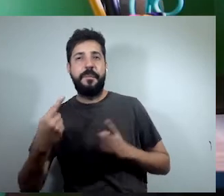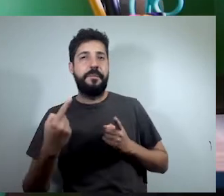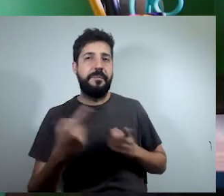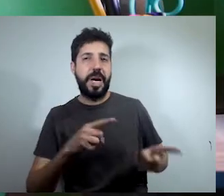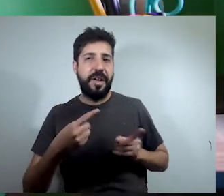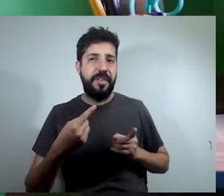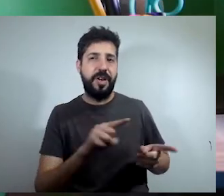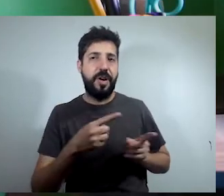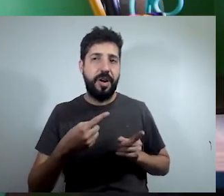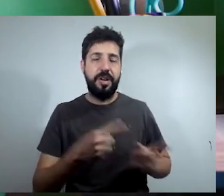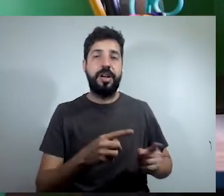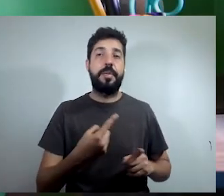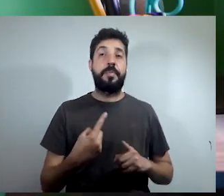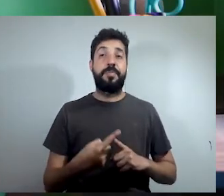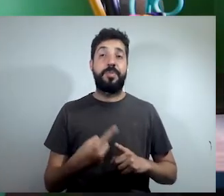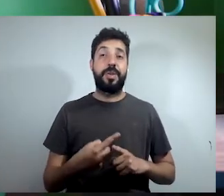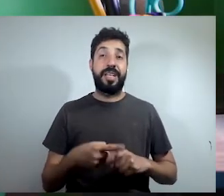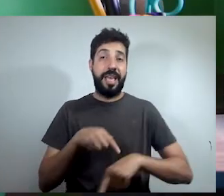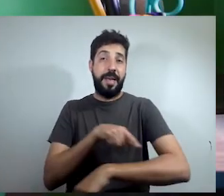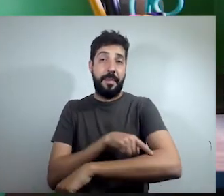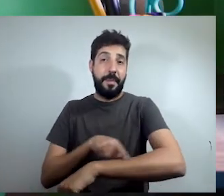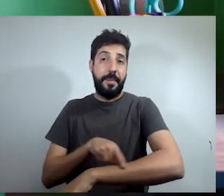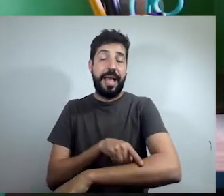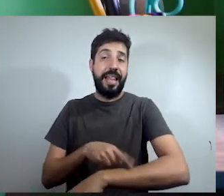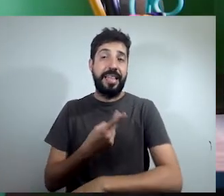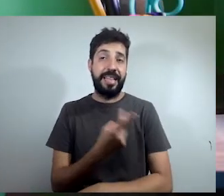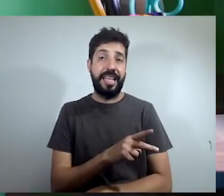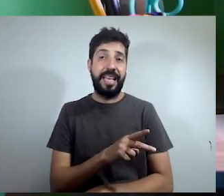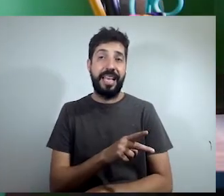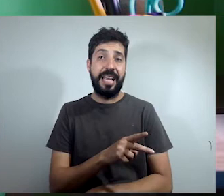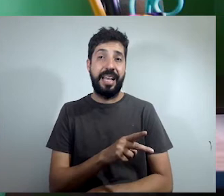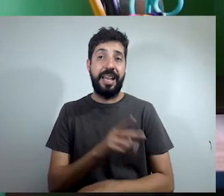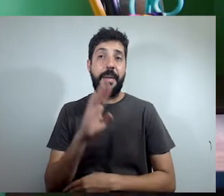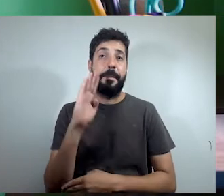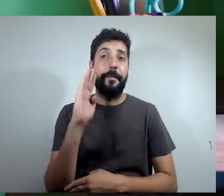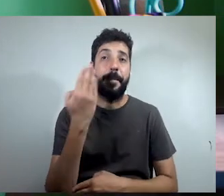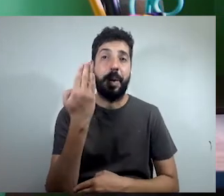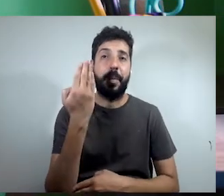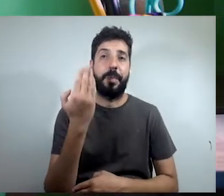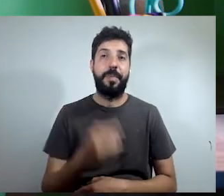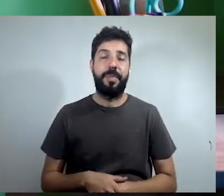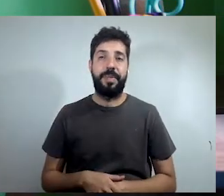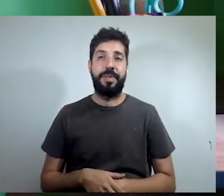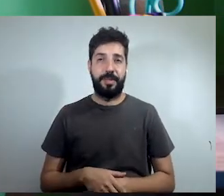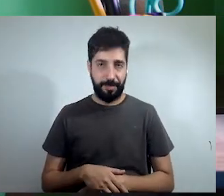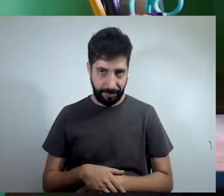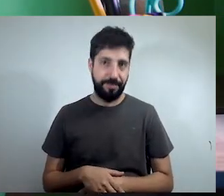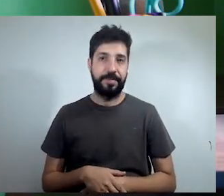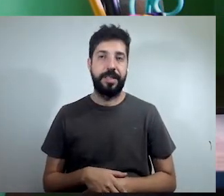porque ele tinha a pele de pau, de